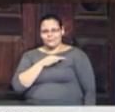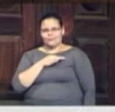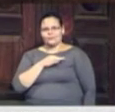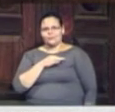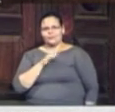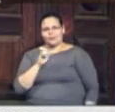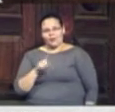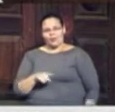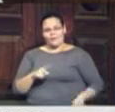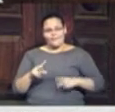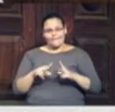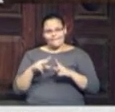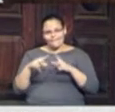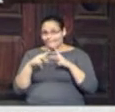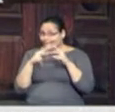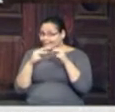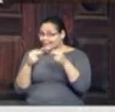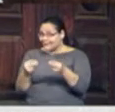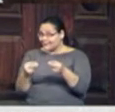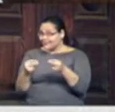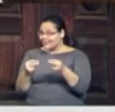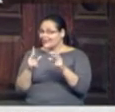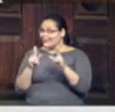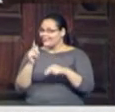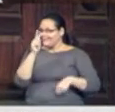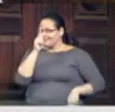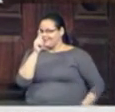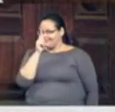é um presente de grego.